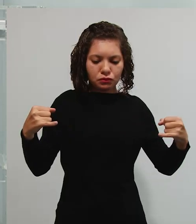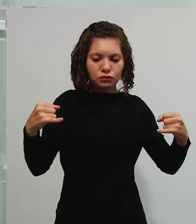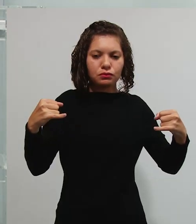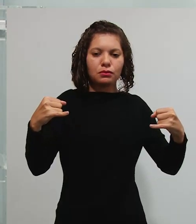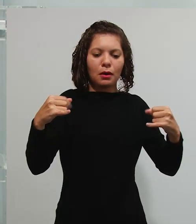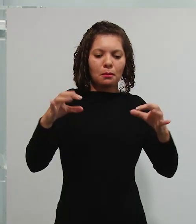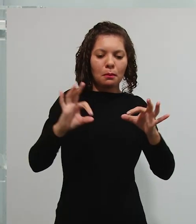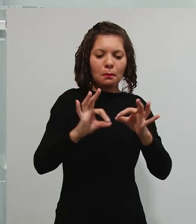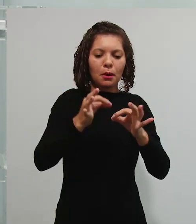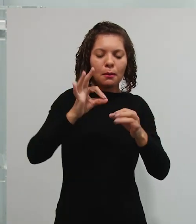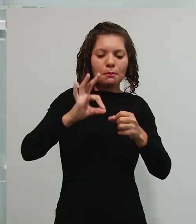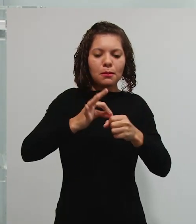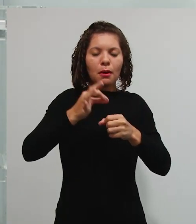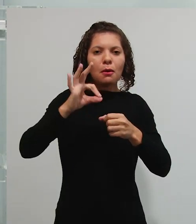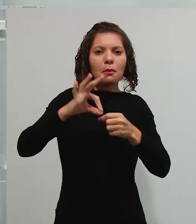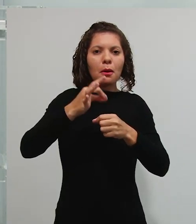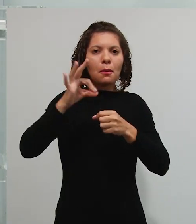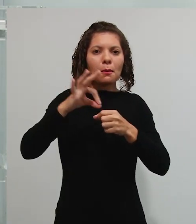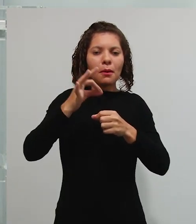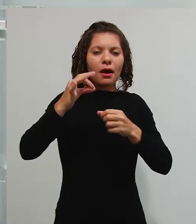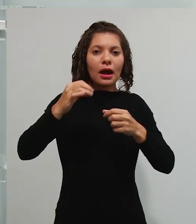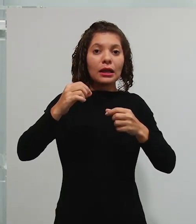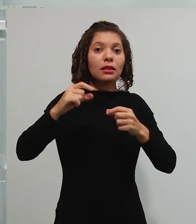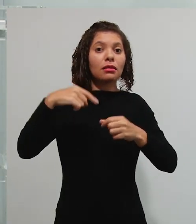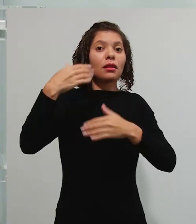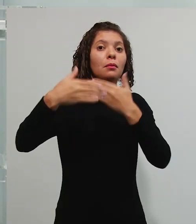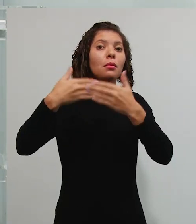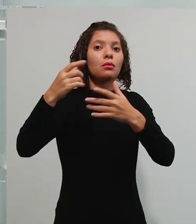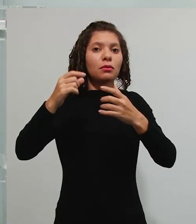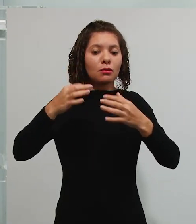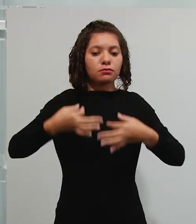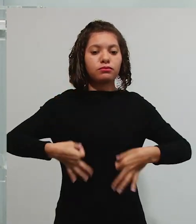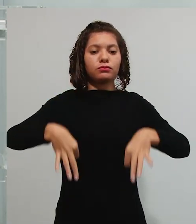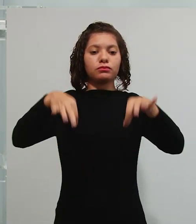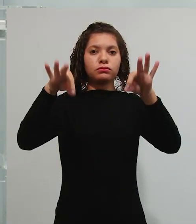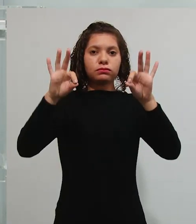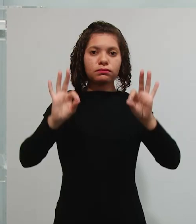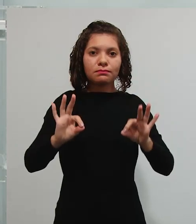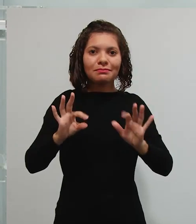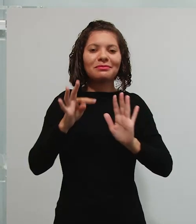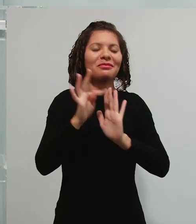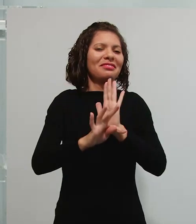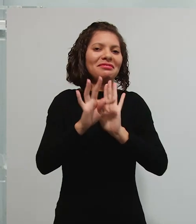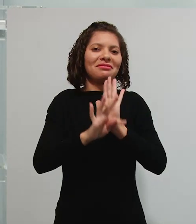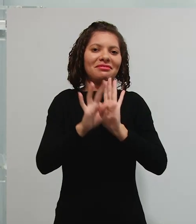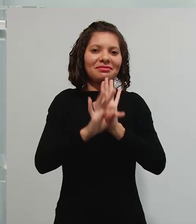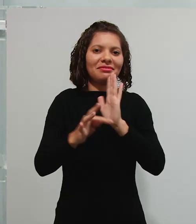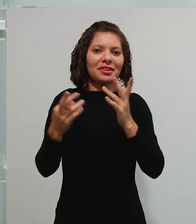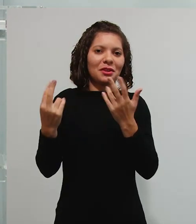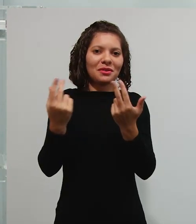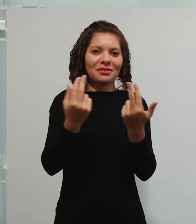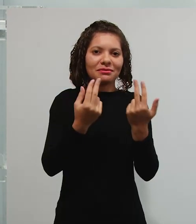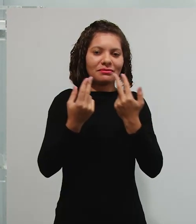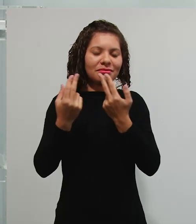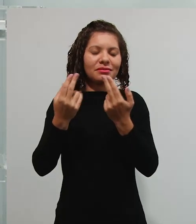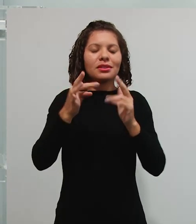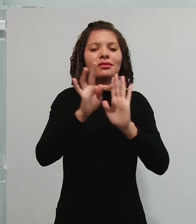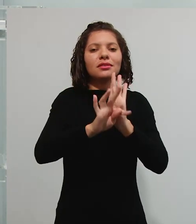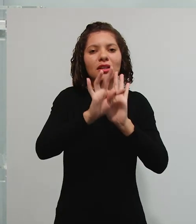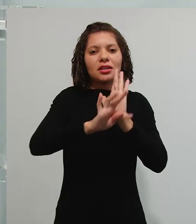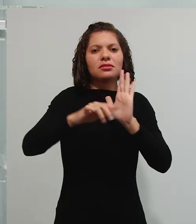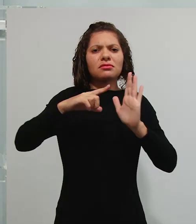são costurados formando um tecido, formando um todo. E o texto é isso. O texto é formado